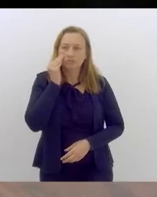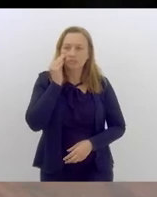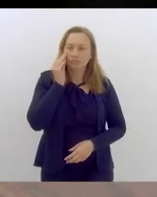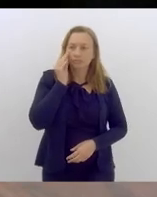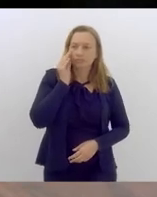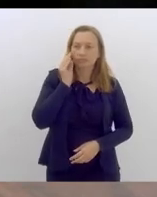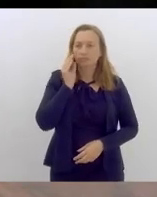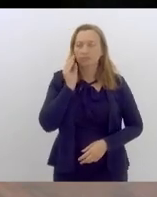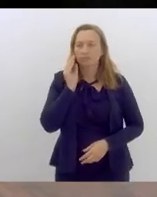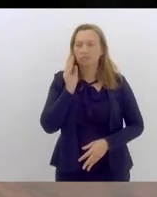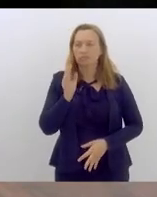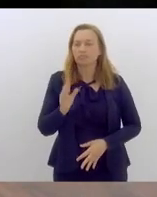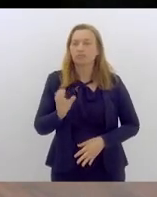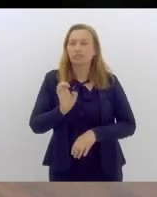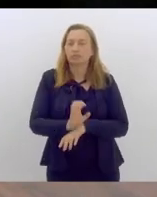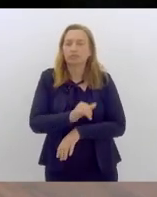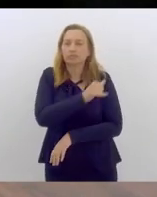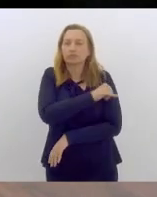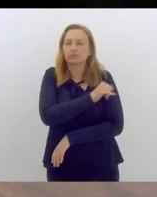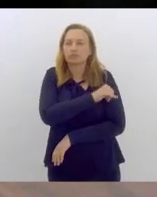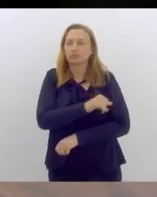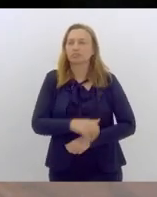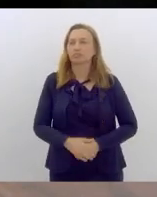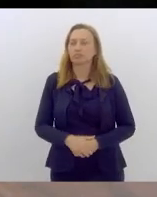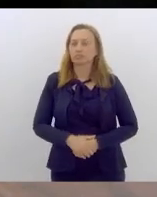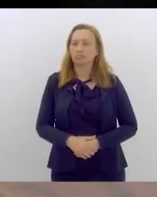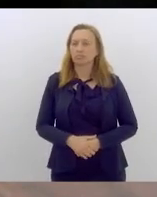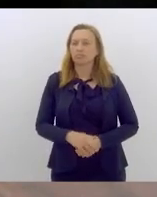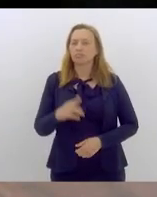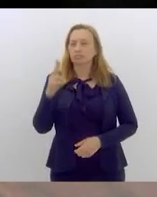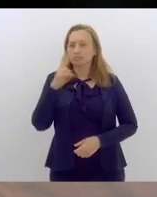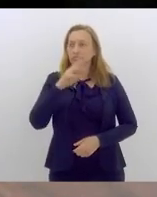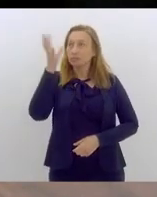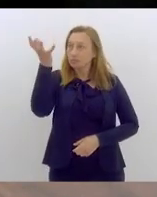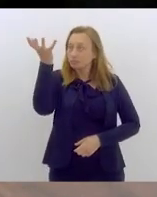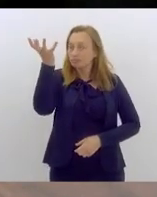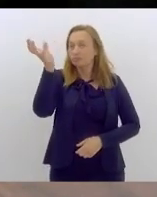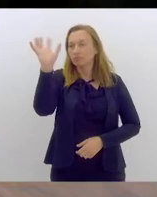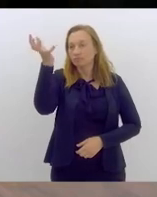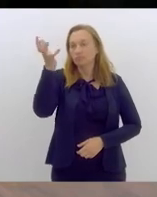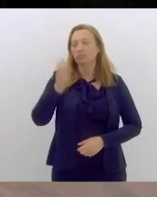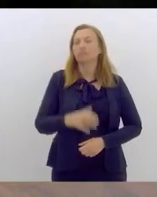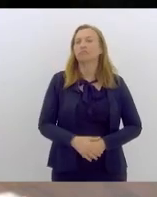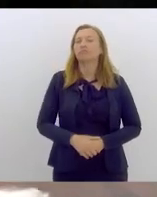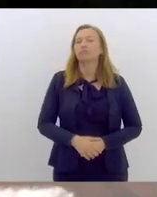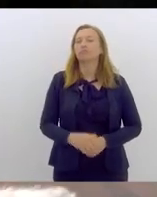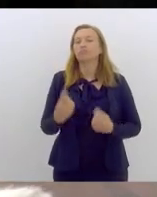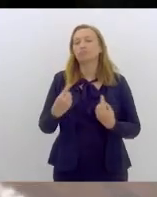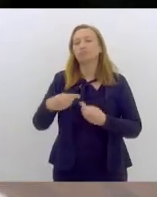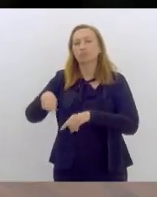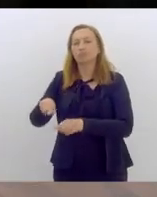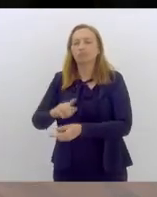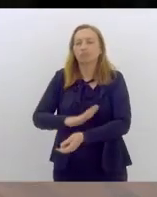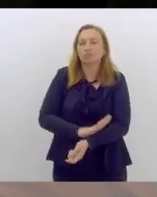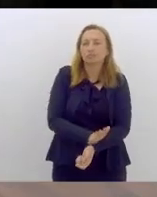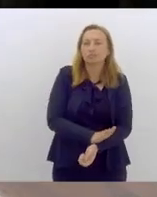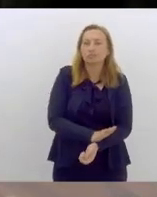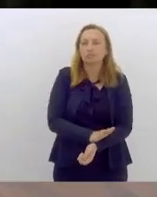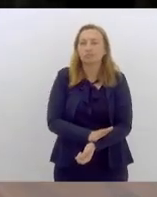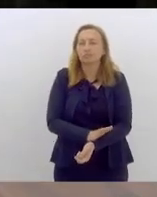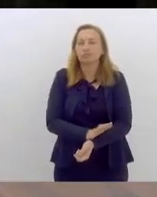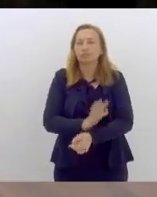de especial interesse do Estado do Rio de Janeiro as emergências climáticas e o combate ao racismo